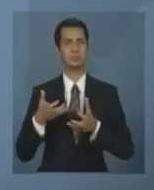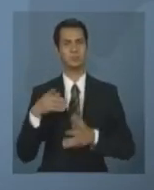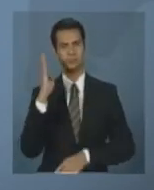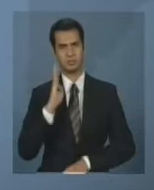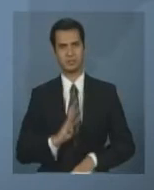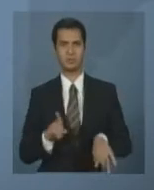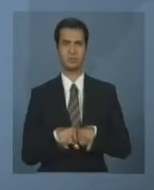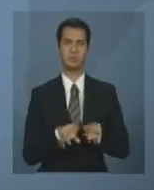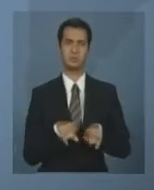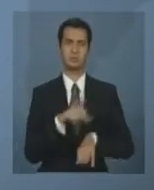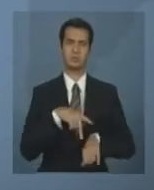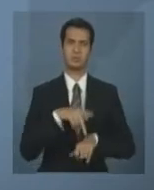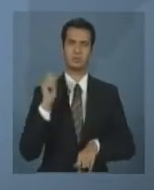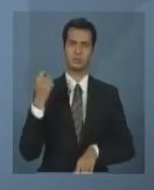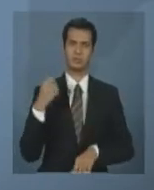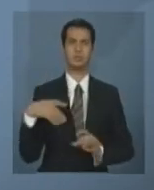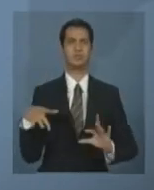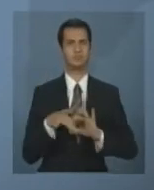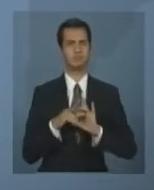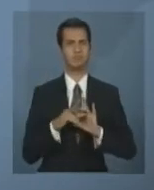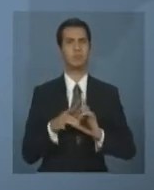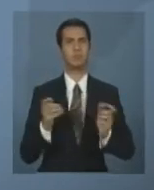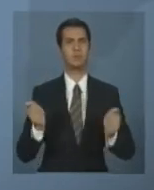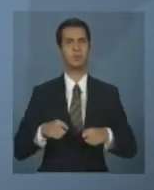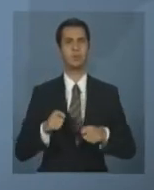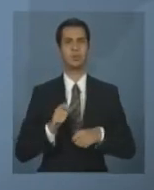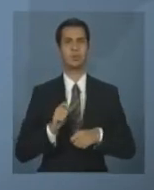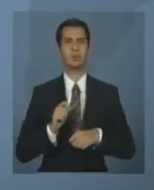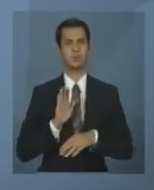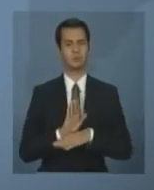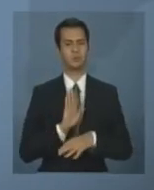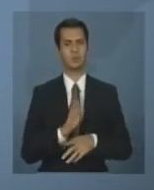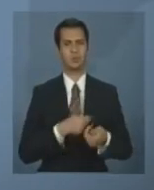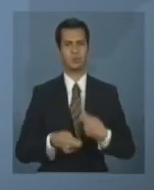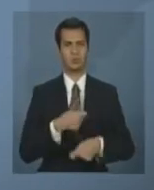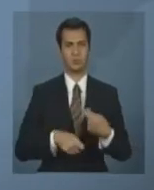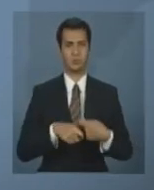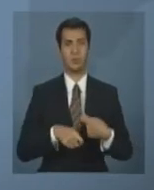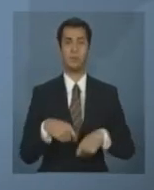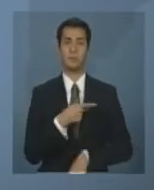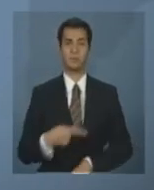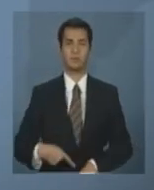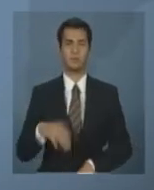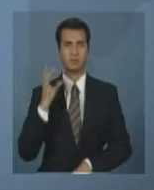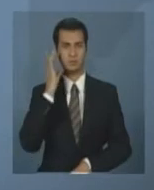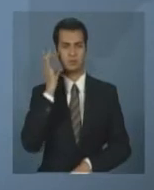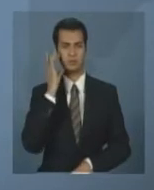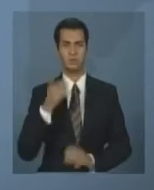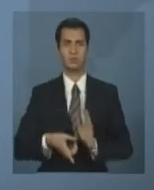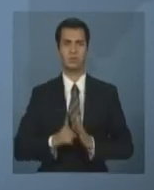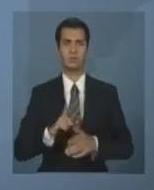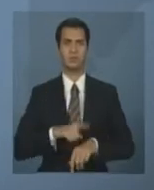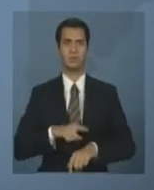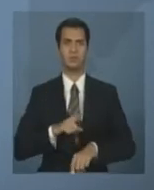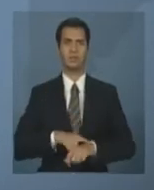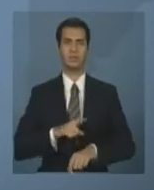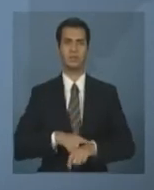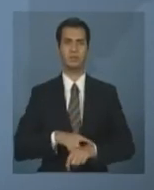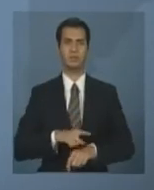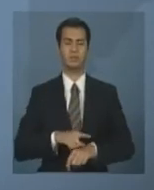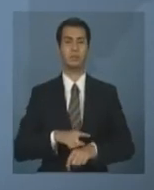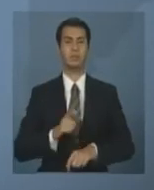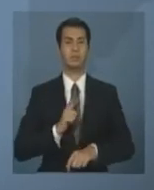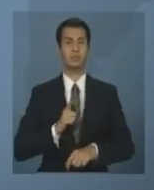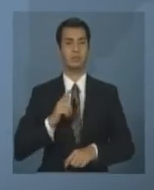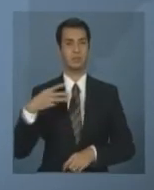do Brasil com a Argentina para enfrentar a crise internacional. Durante a entrevista coletiva, pouco antes da cerimônia de abertura